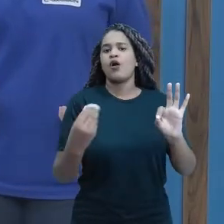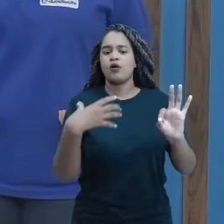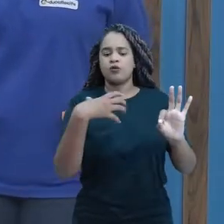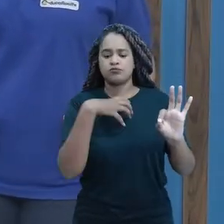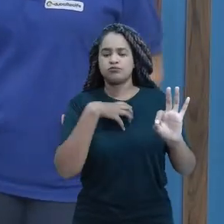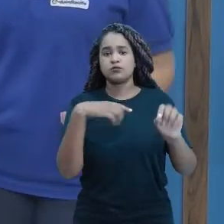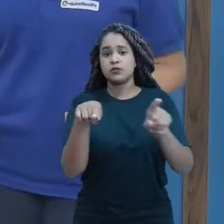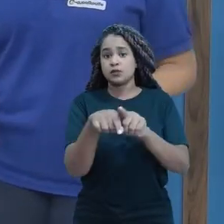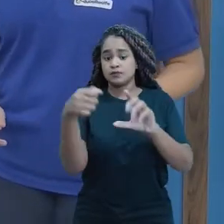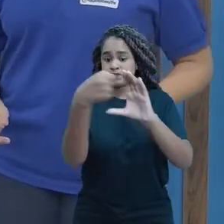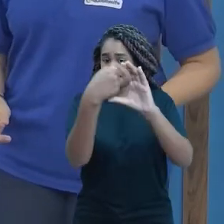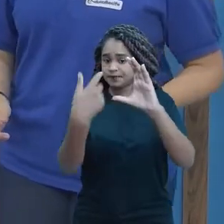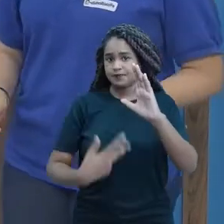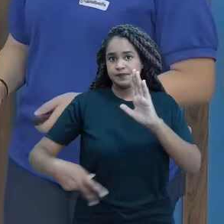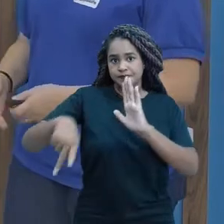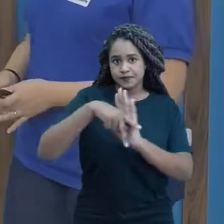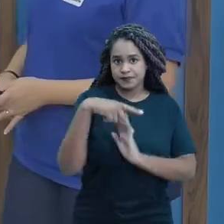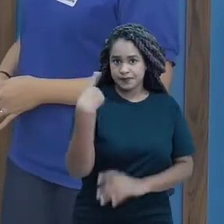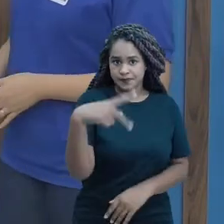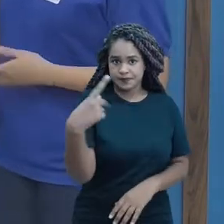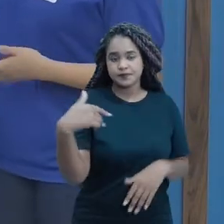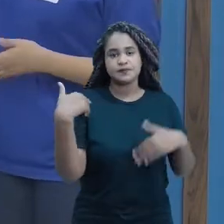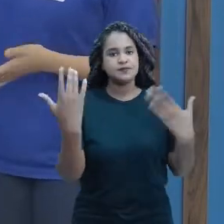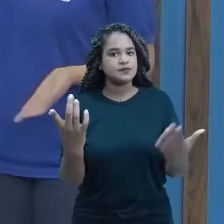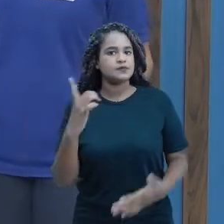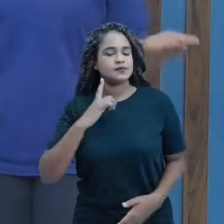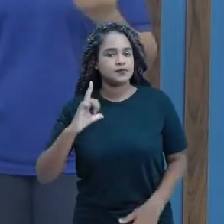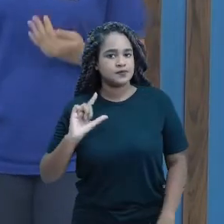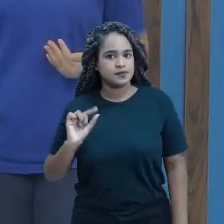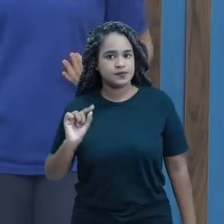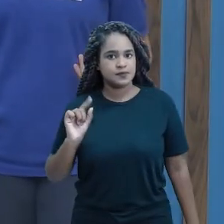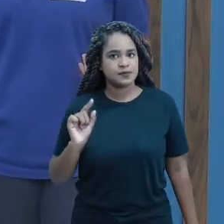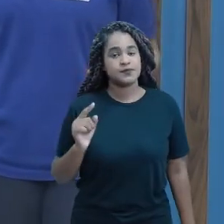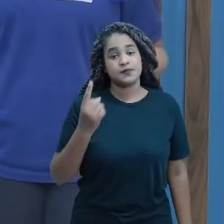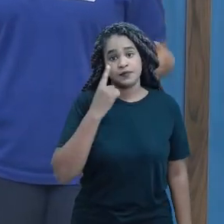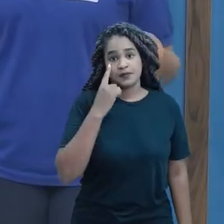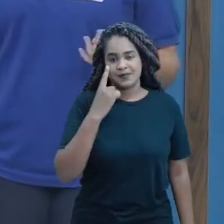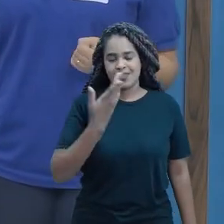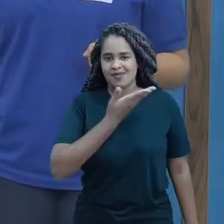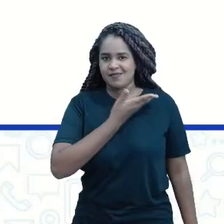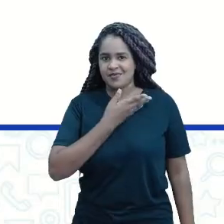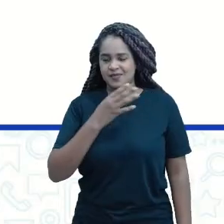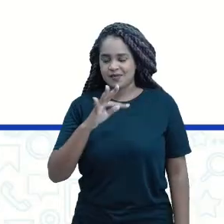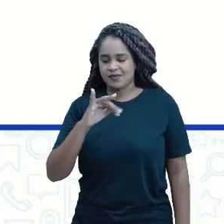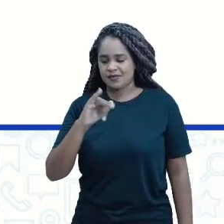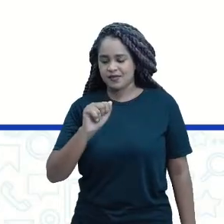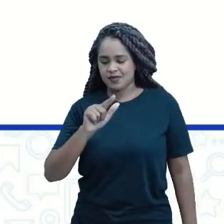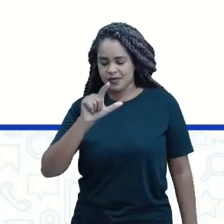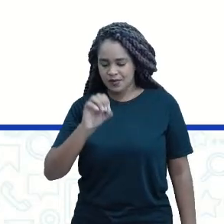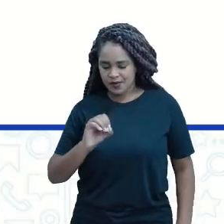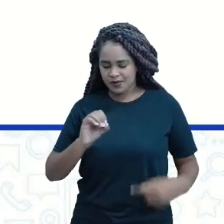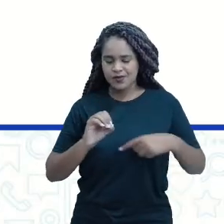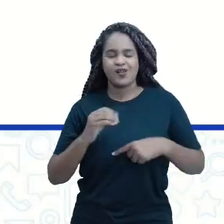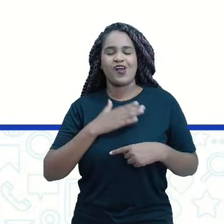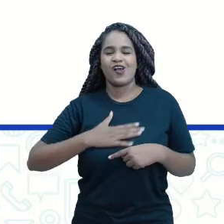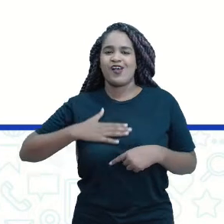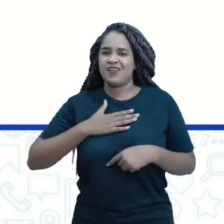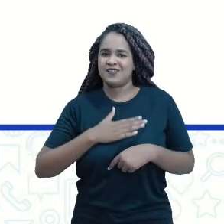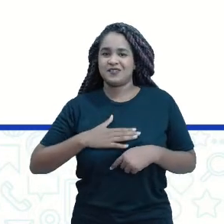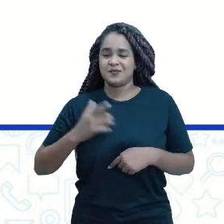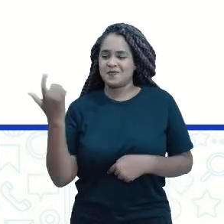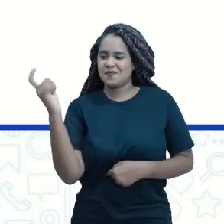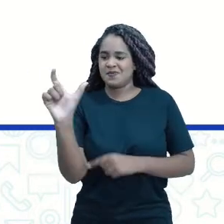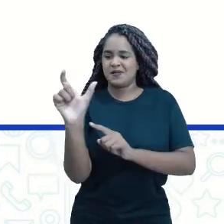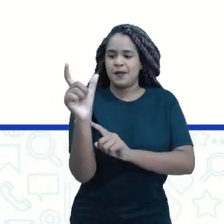os elementos que ele possui, tá certo? Então a gente tem aí, ó, meu amigo Tiago gosta muito dessa palavra, a forma prototípica